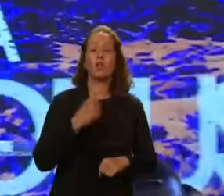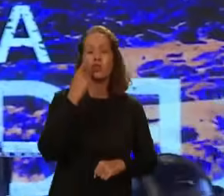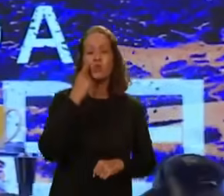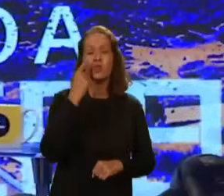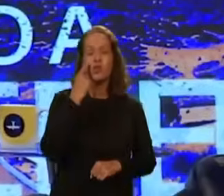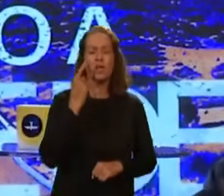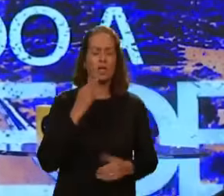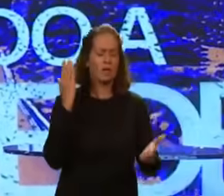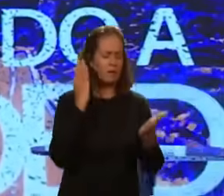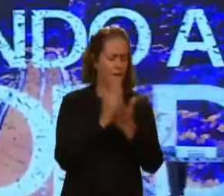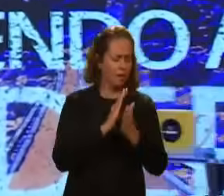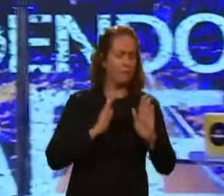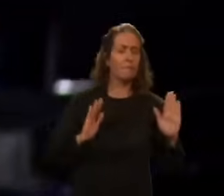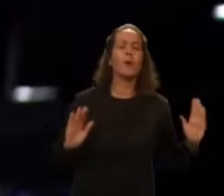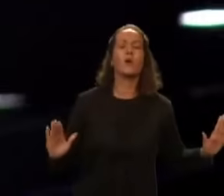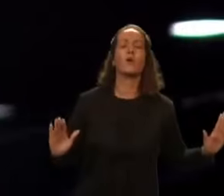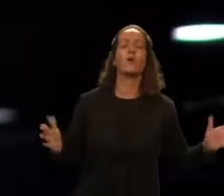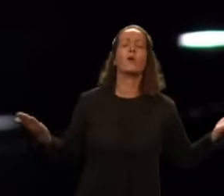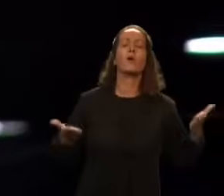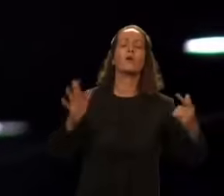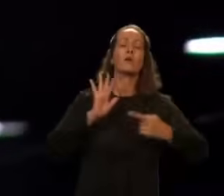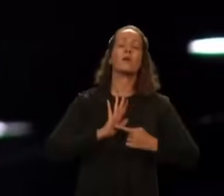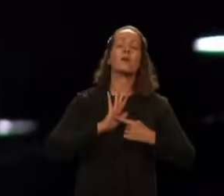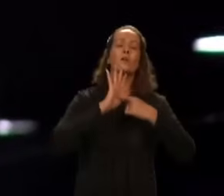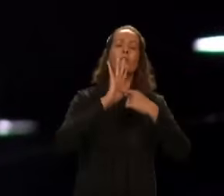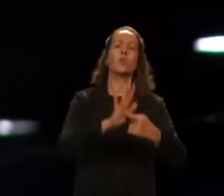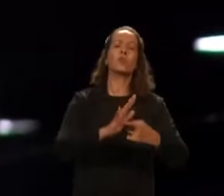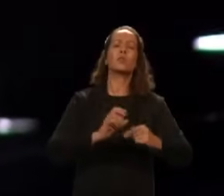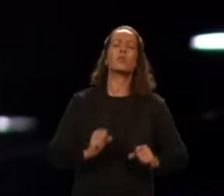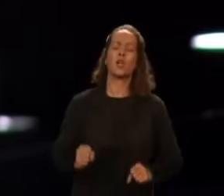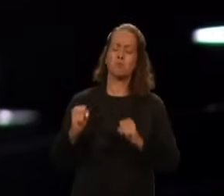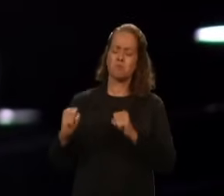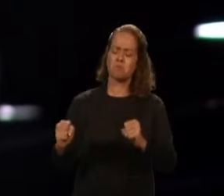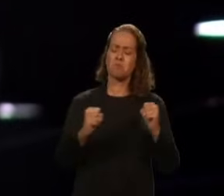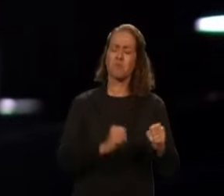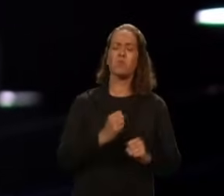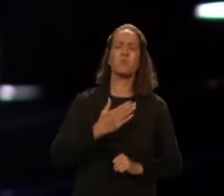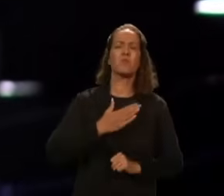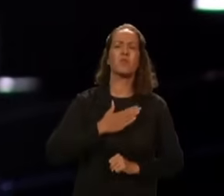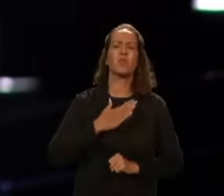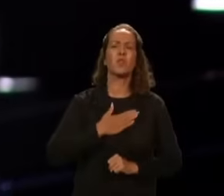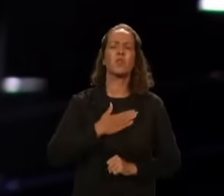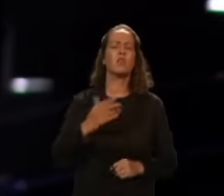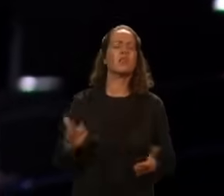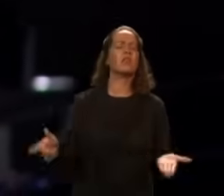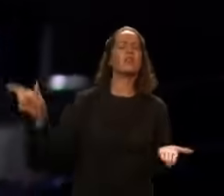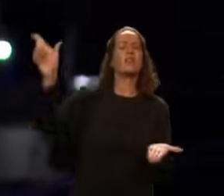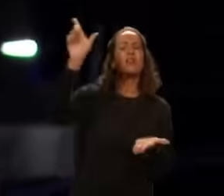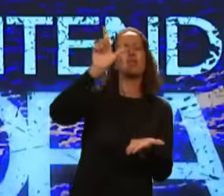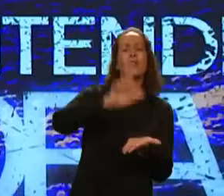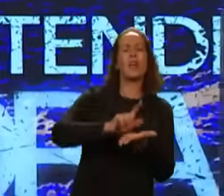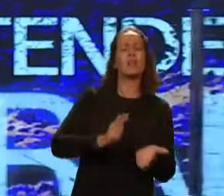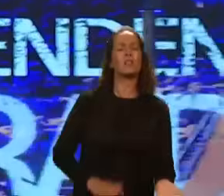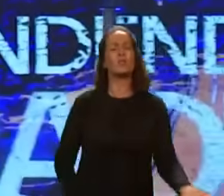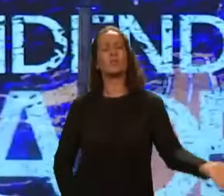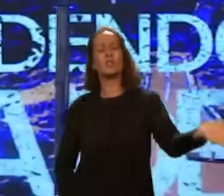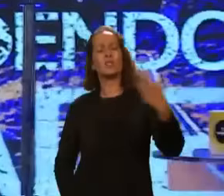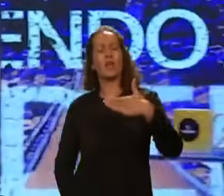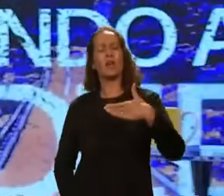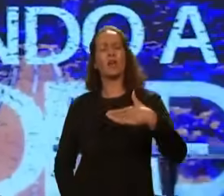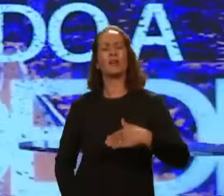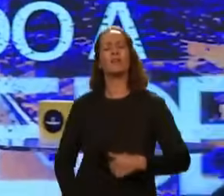parte humana já mostrou, agora eu vou mostrar a minha parte divina. Lázaro, sai para